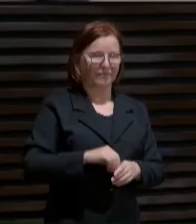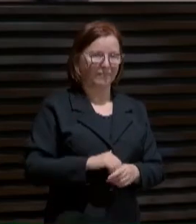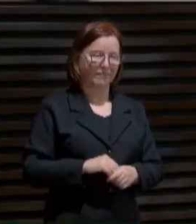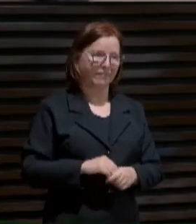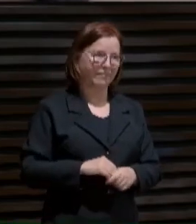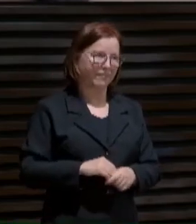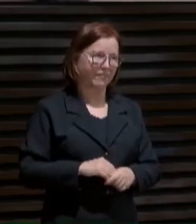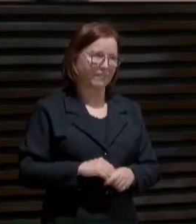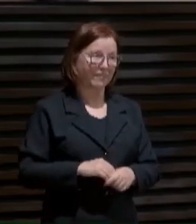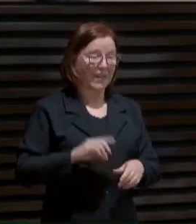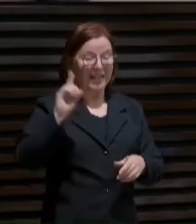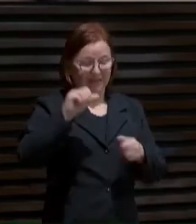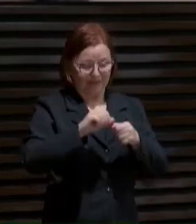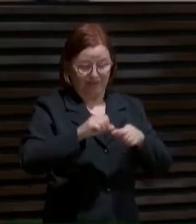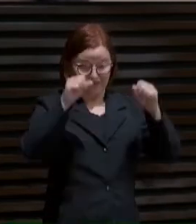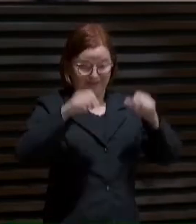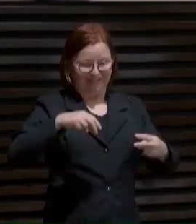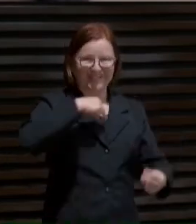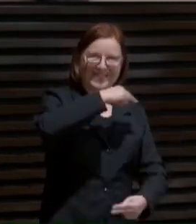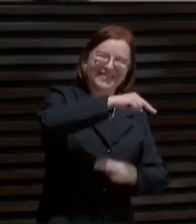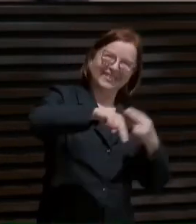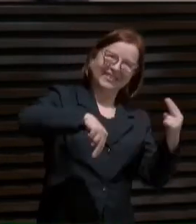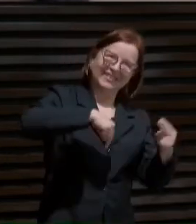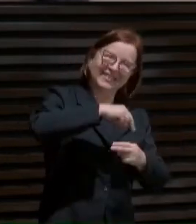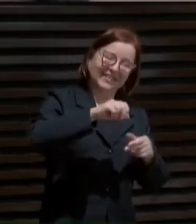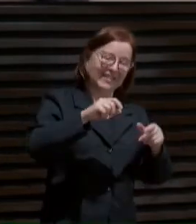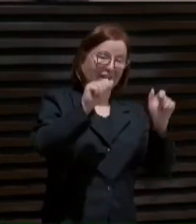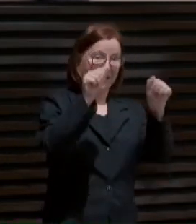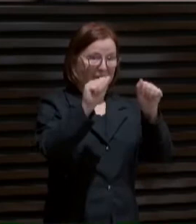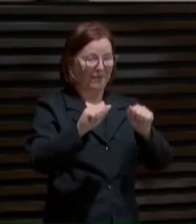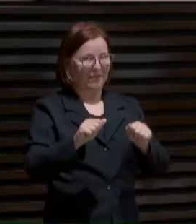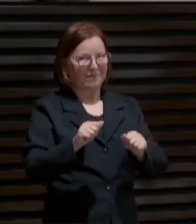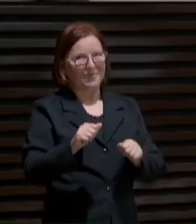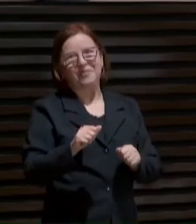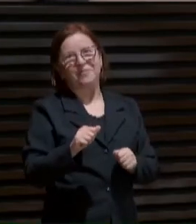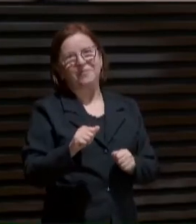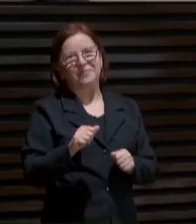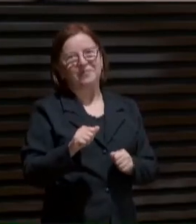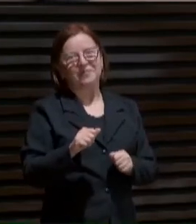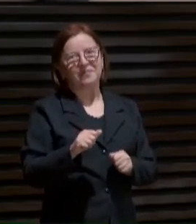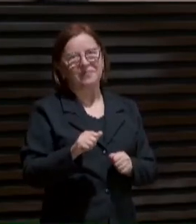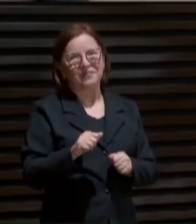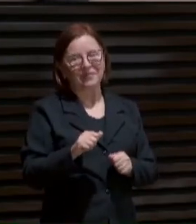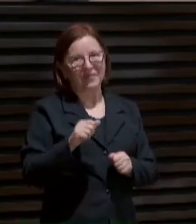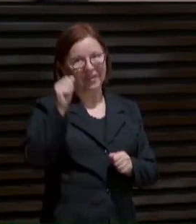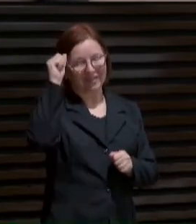e Deus criou o universo e formou o homem unicamente para